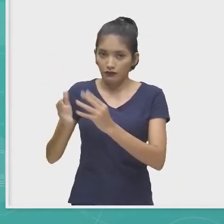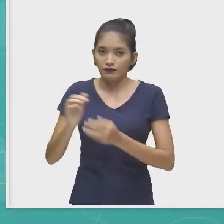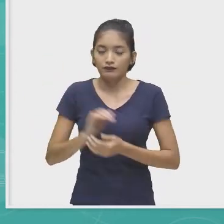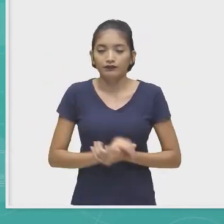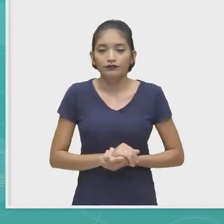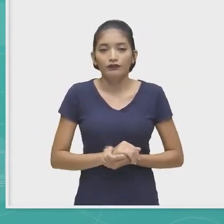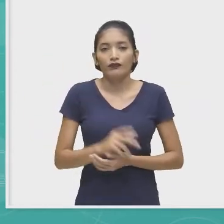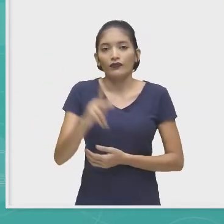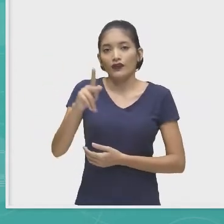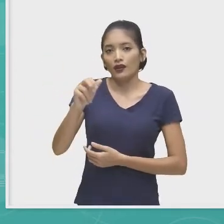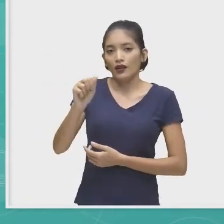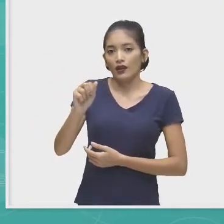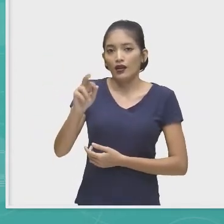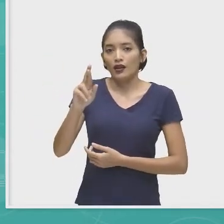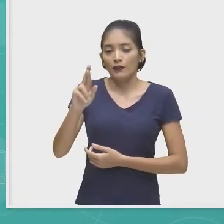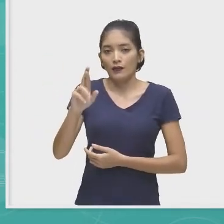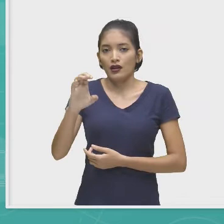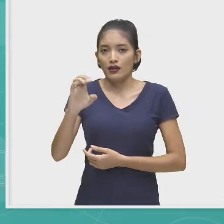certo?